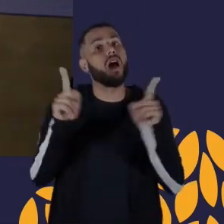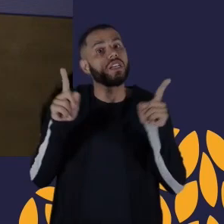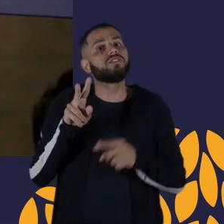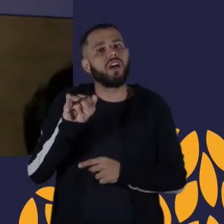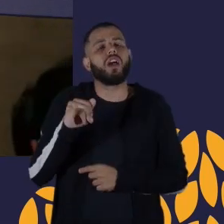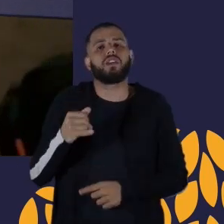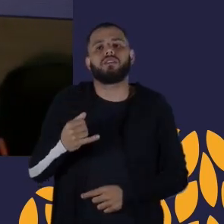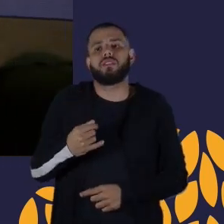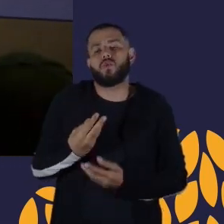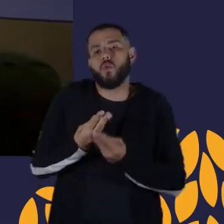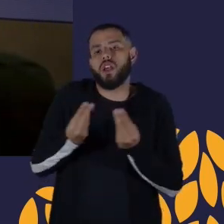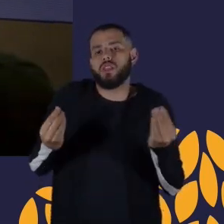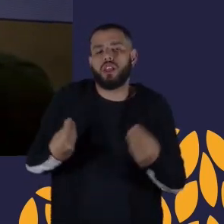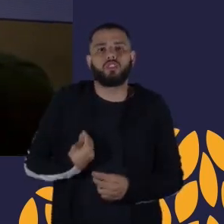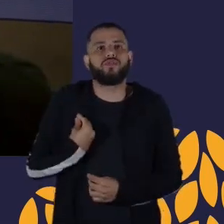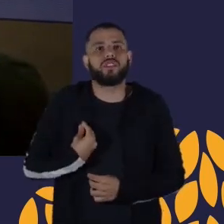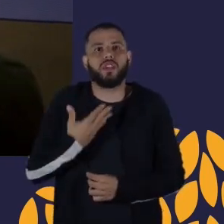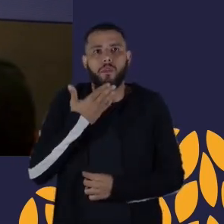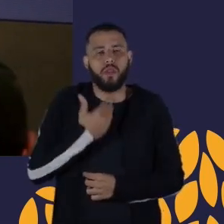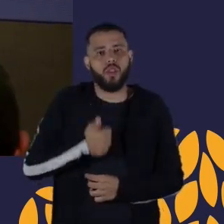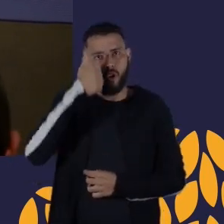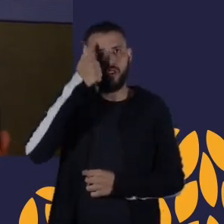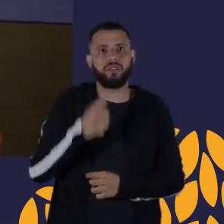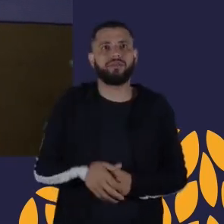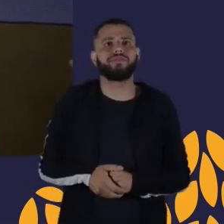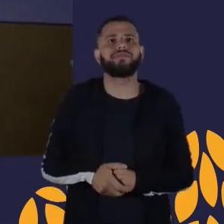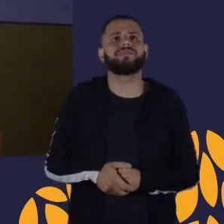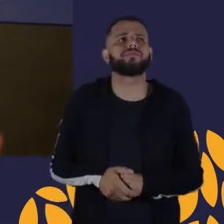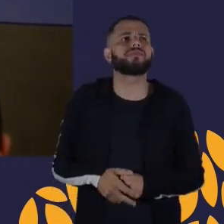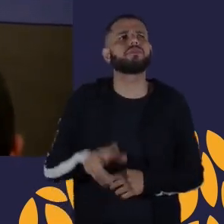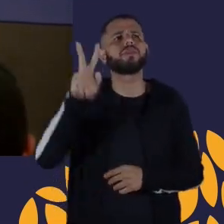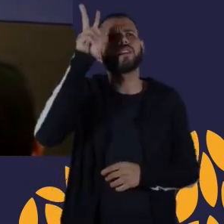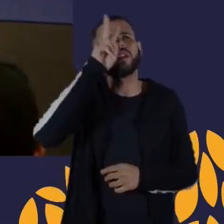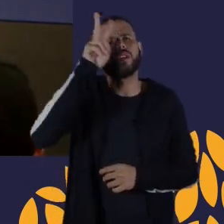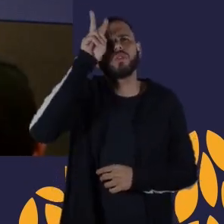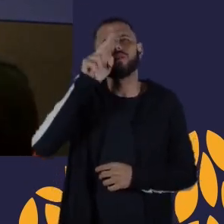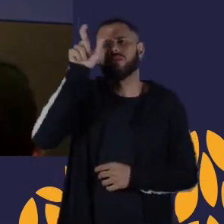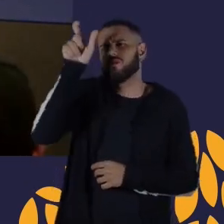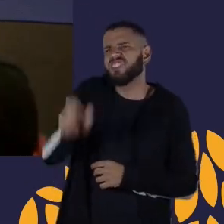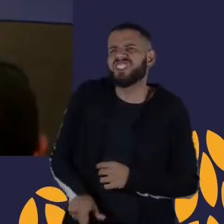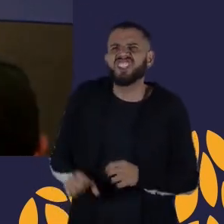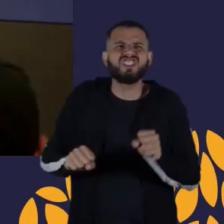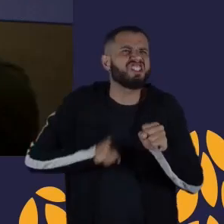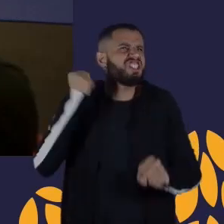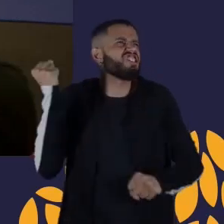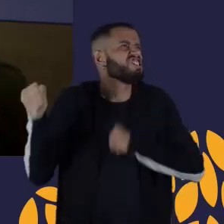Eu sempre me lembro de um paciente que era muito raivado. Ele estava o tempo todo...